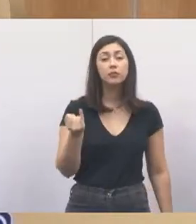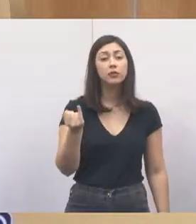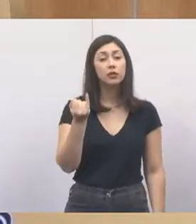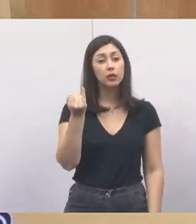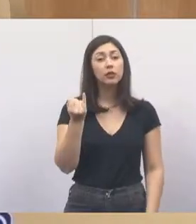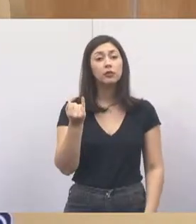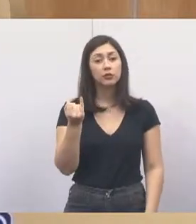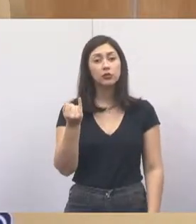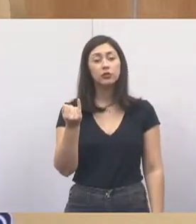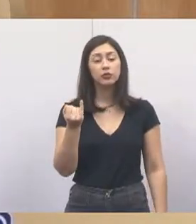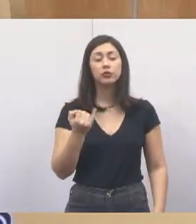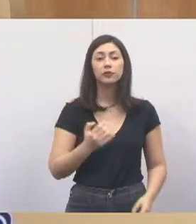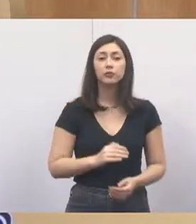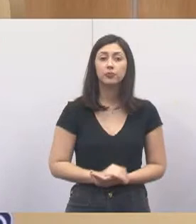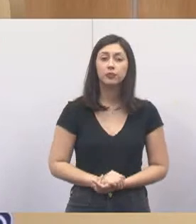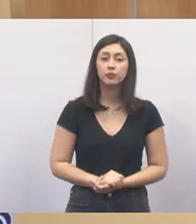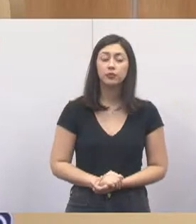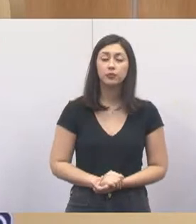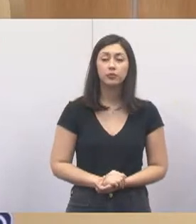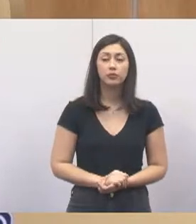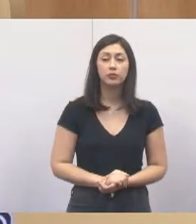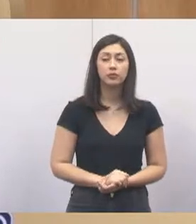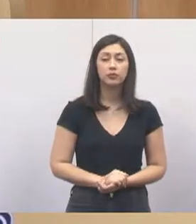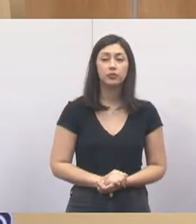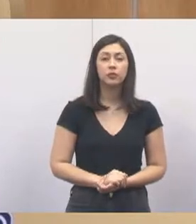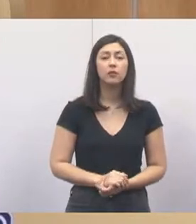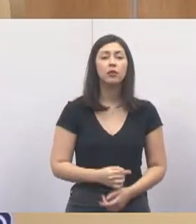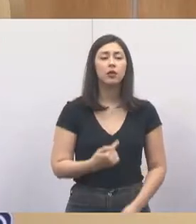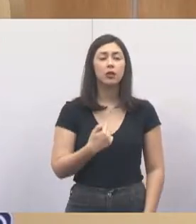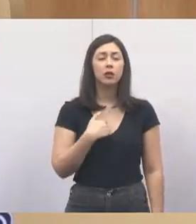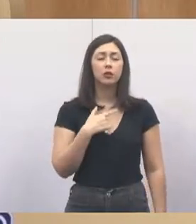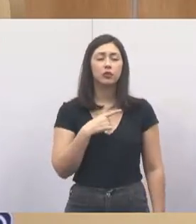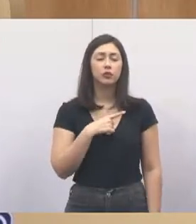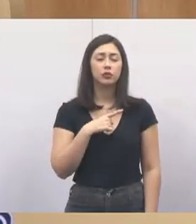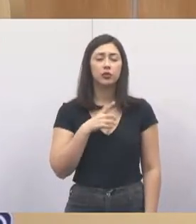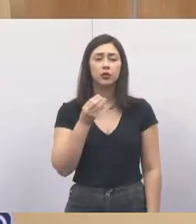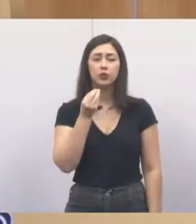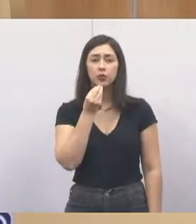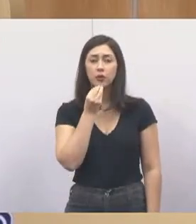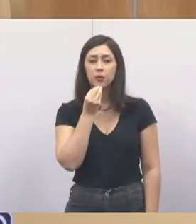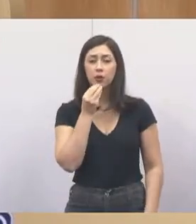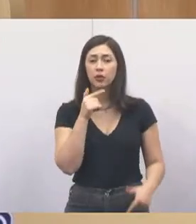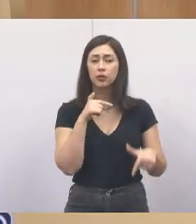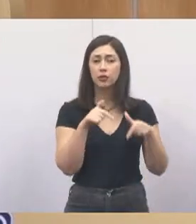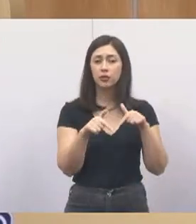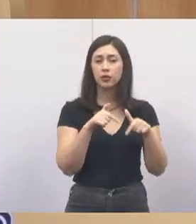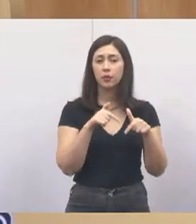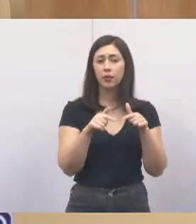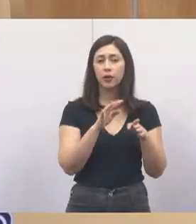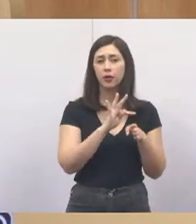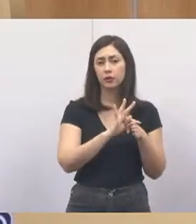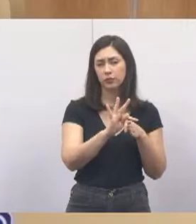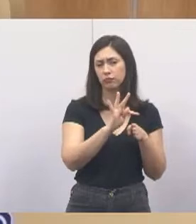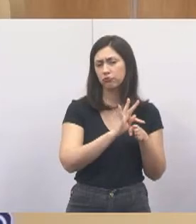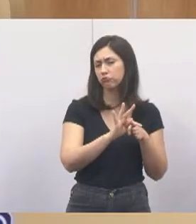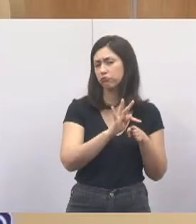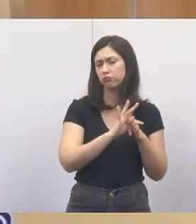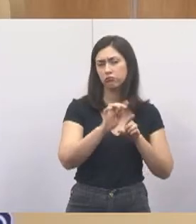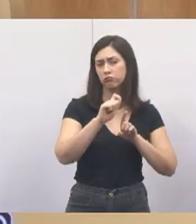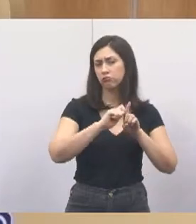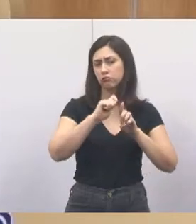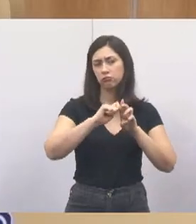que se servem desse serviço. Tive o privilégio de trabalhar no Conselho Tutelar por alguns